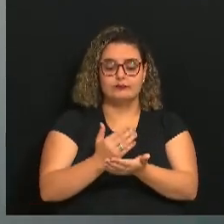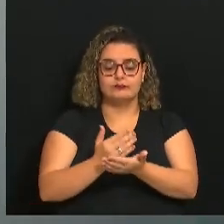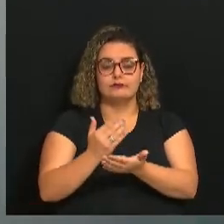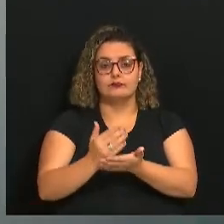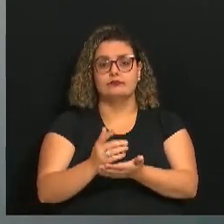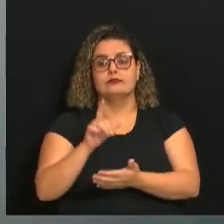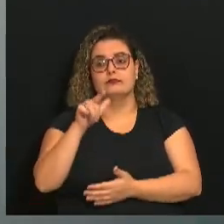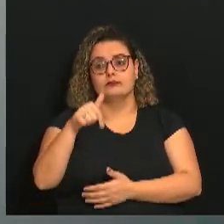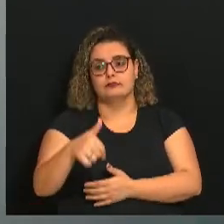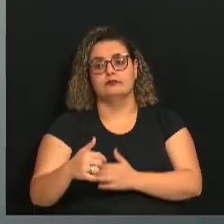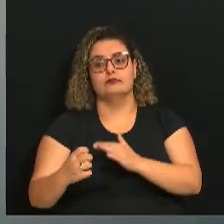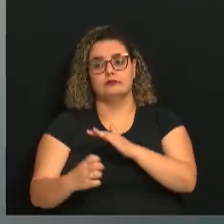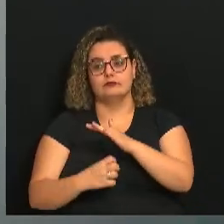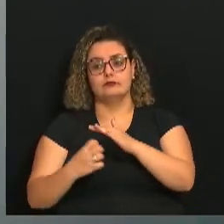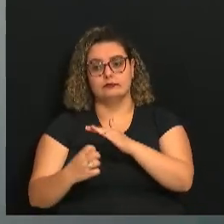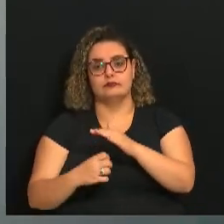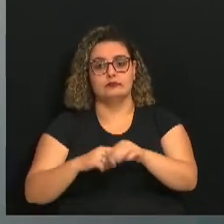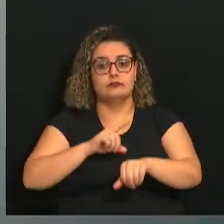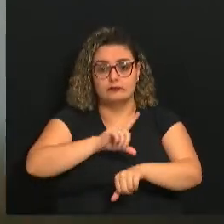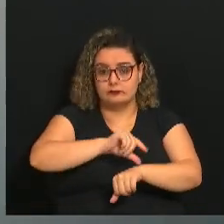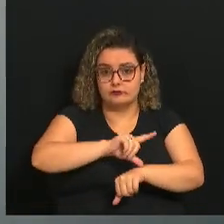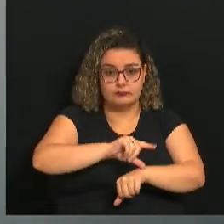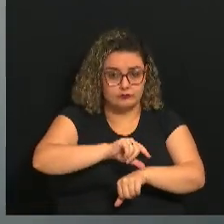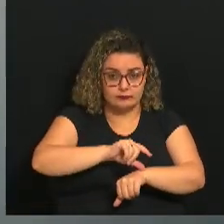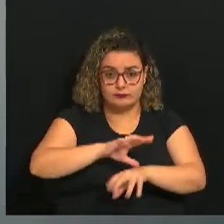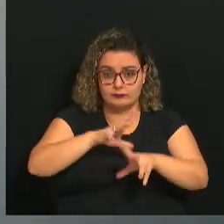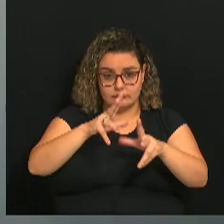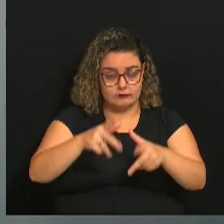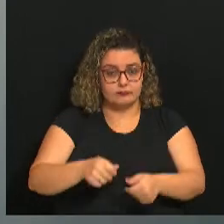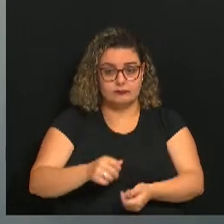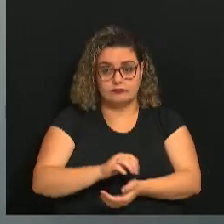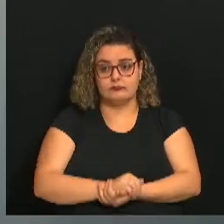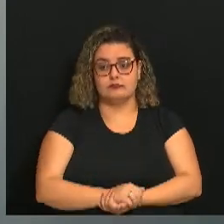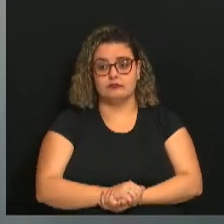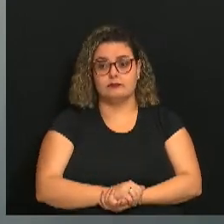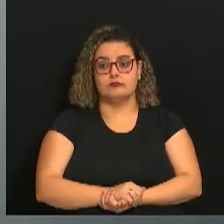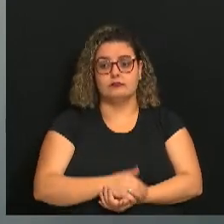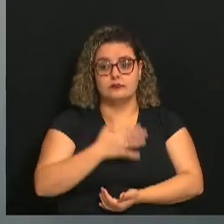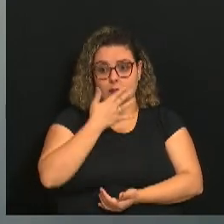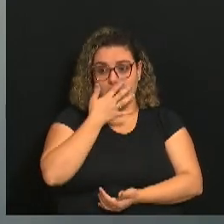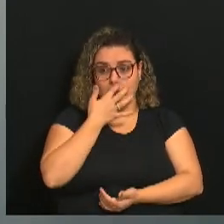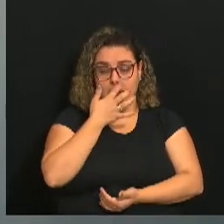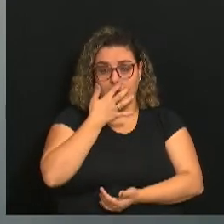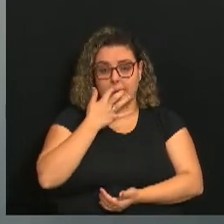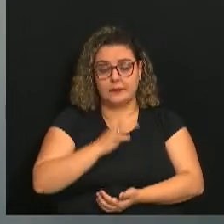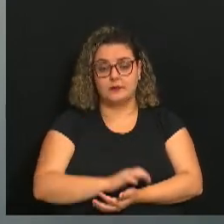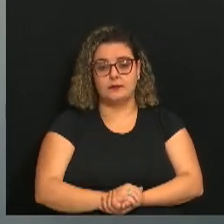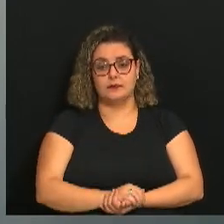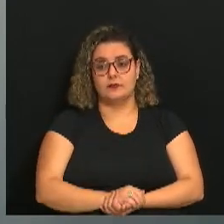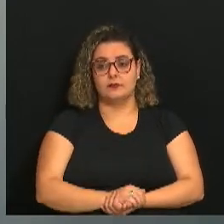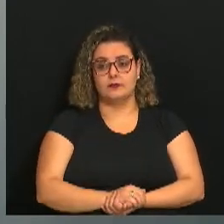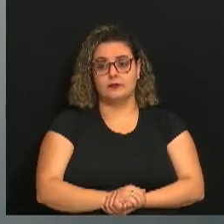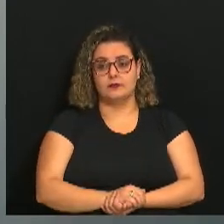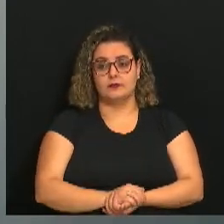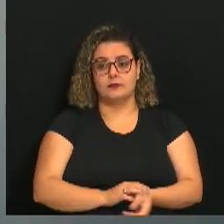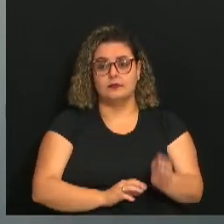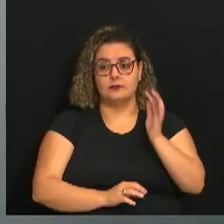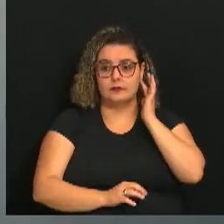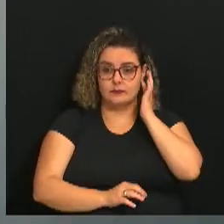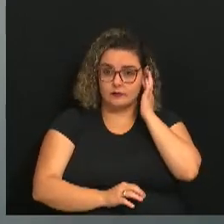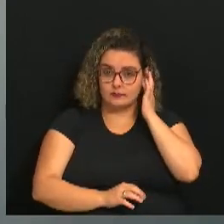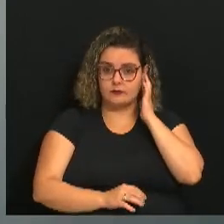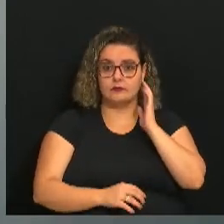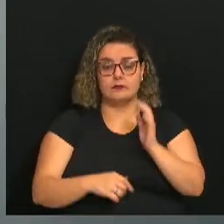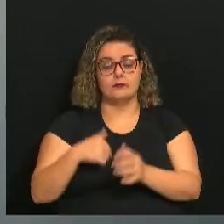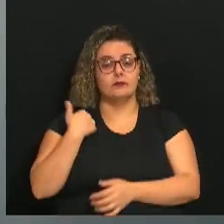empresa realmente estava atrasando, sim, o vale. E aí o que acontece? A gente vai notificando, estamos